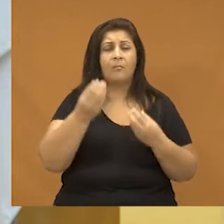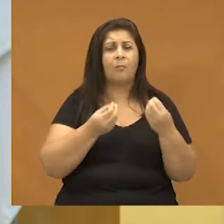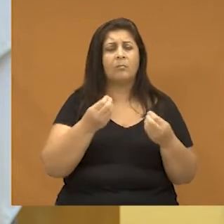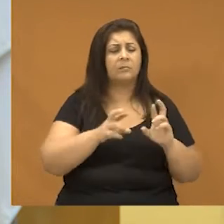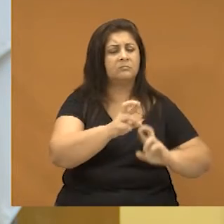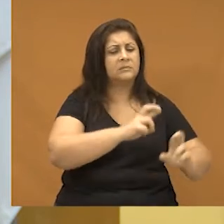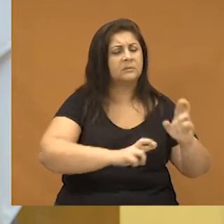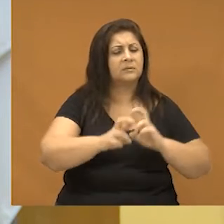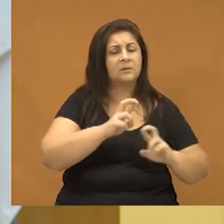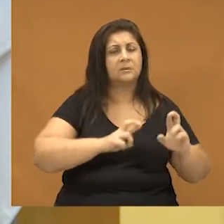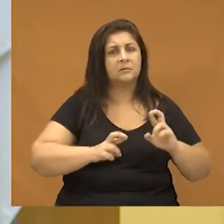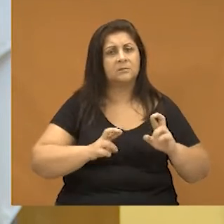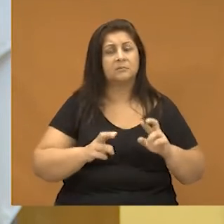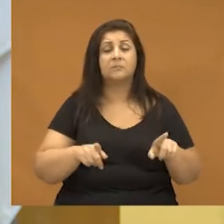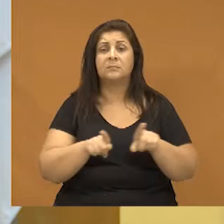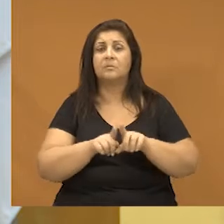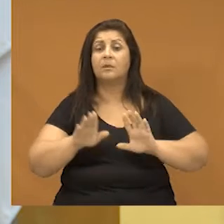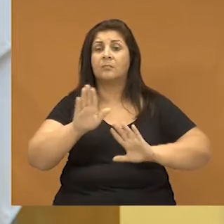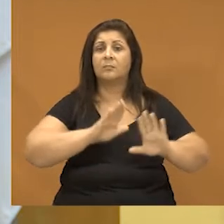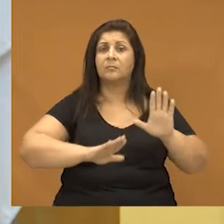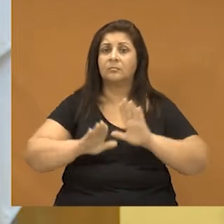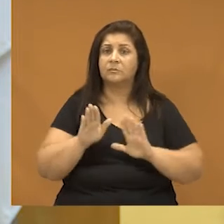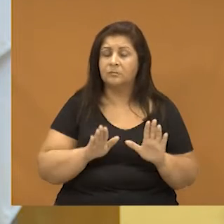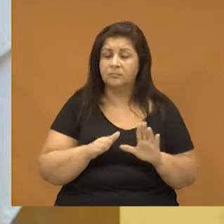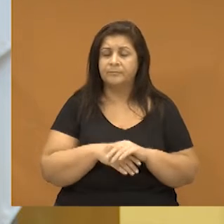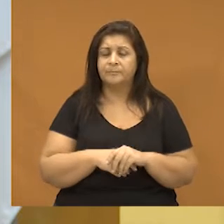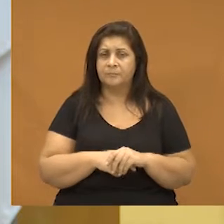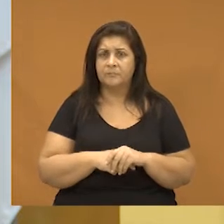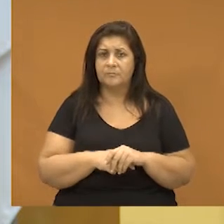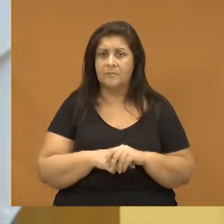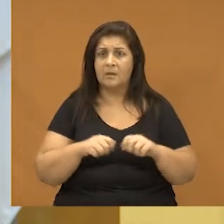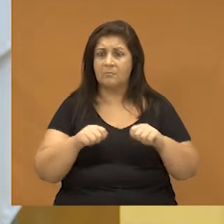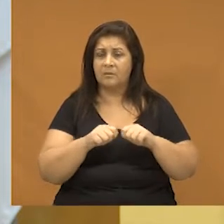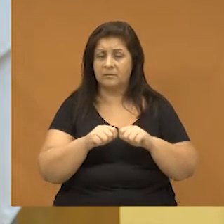fiscalização e controle, devendo sua execução ser feita